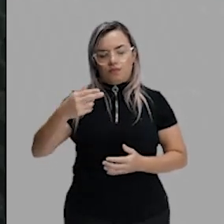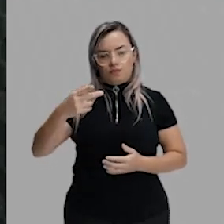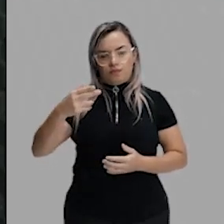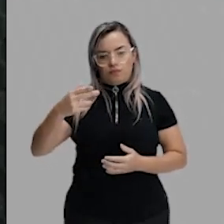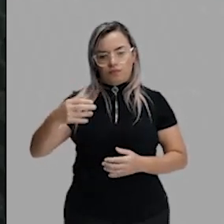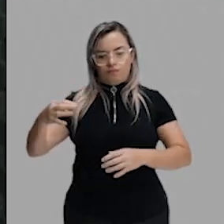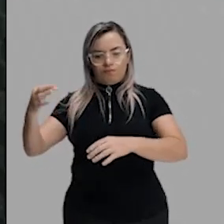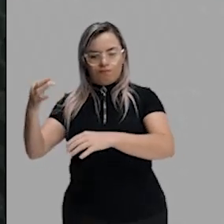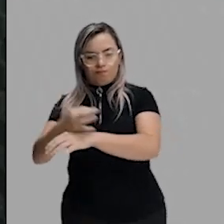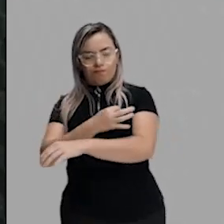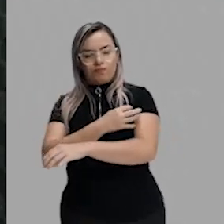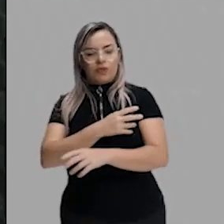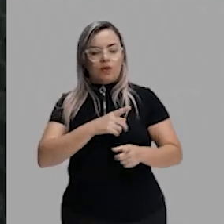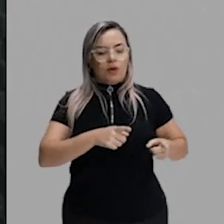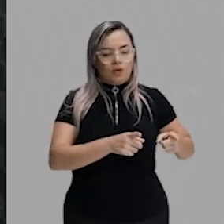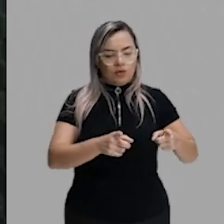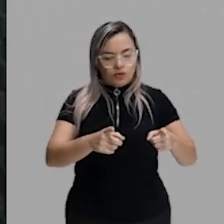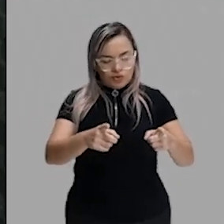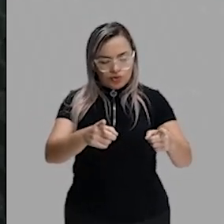resistência.